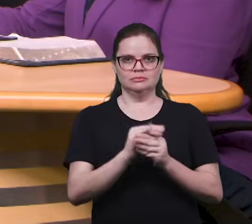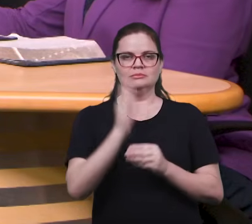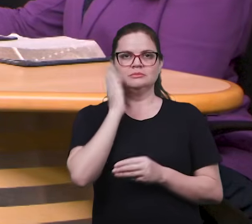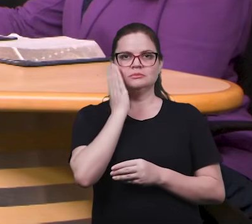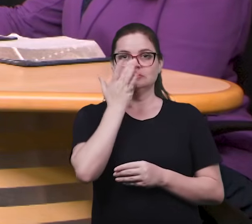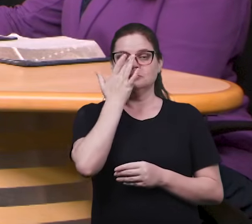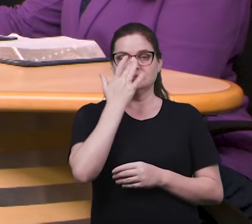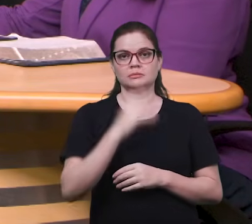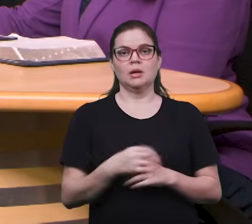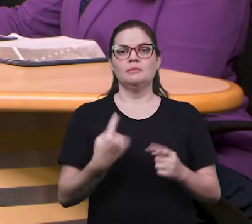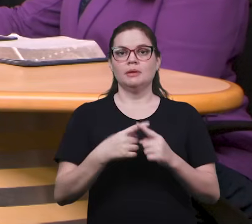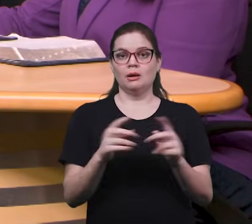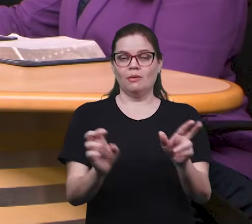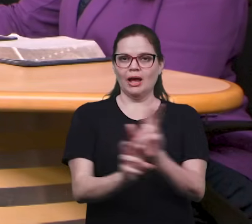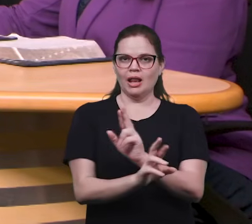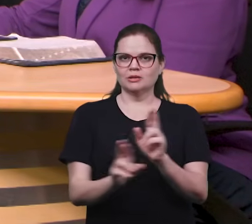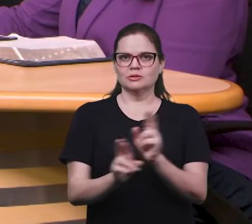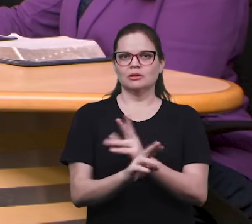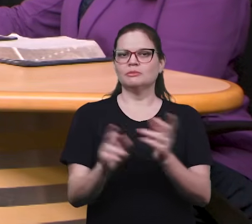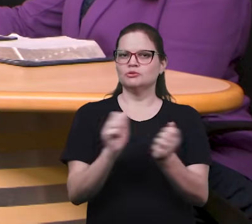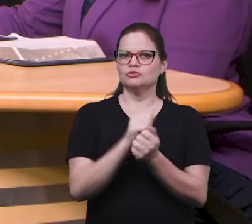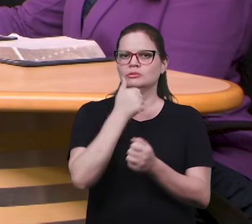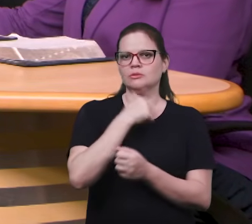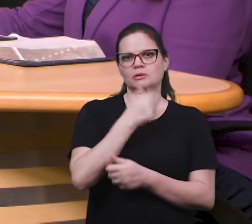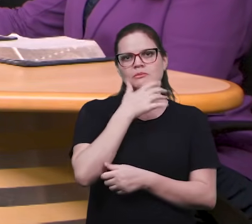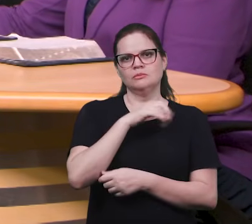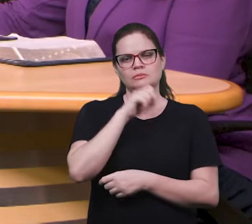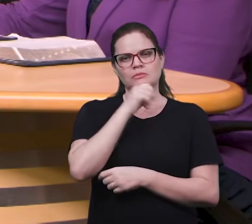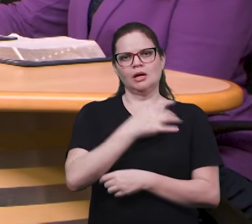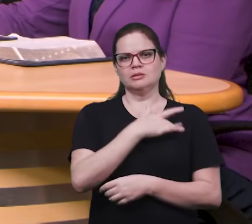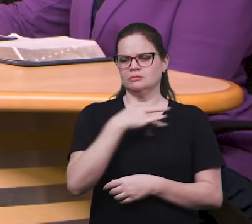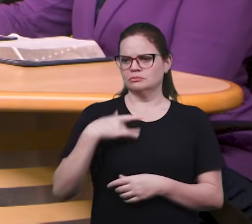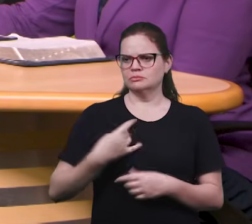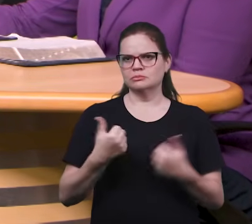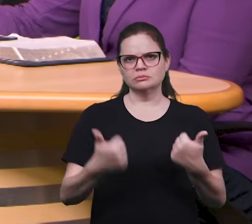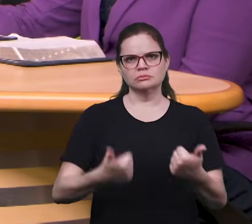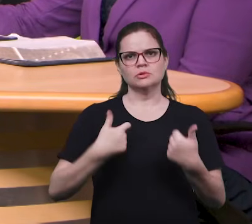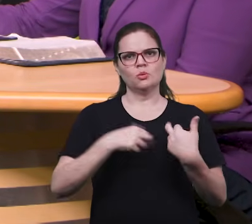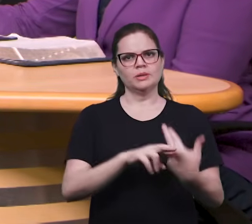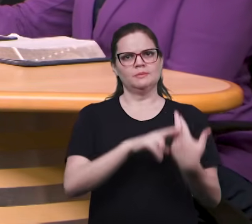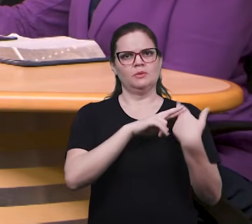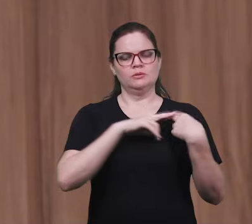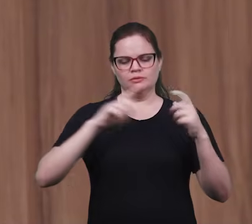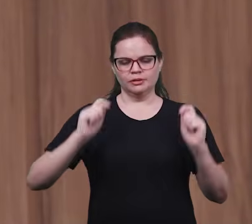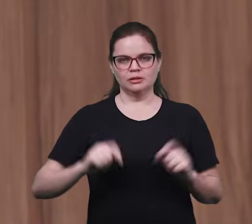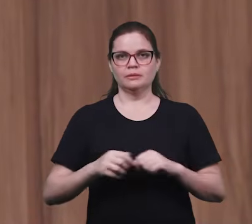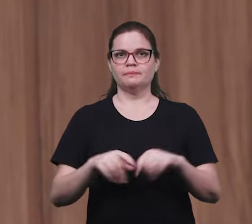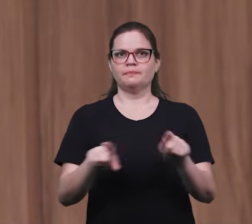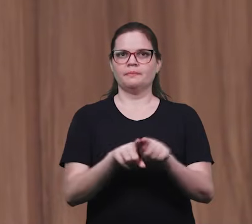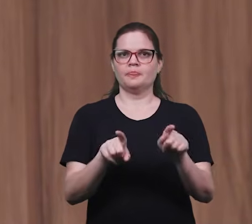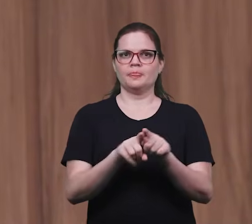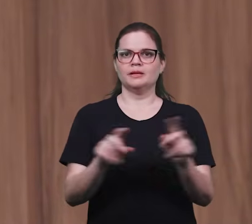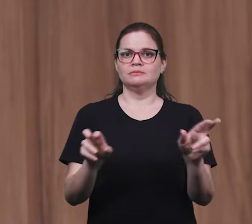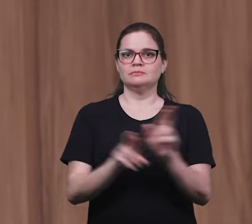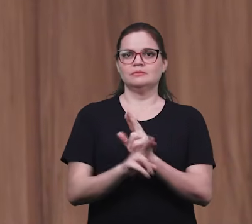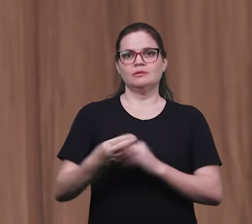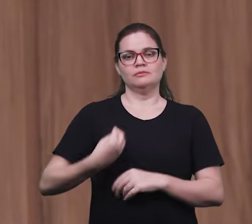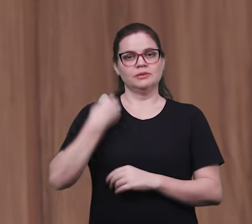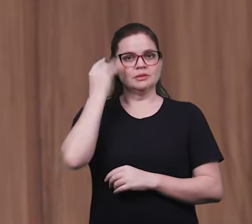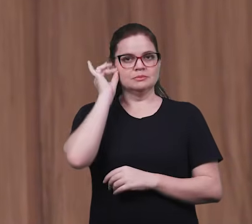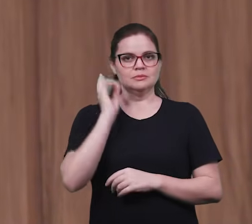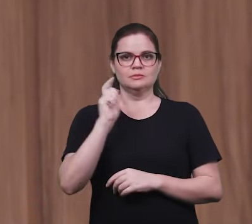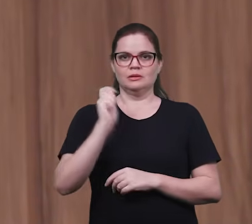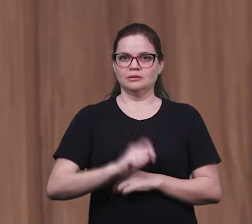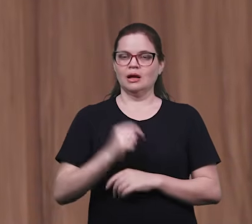respeito de um relacionamento saudável, um relacionamento responsável e, sobretudo, um relacionamento espiritual,